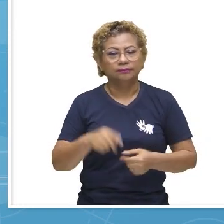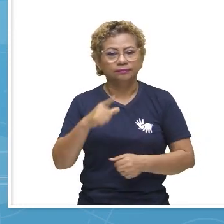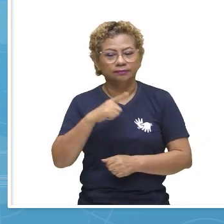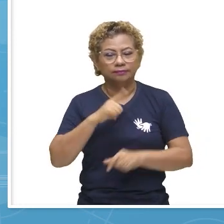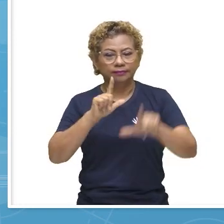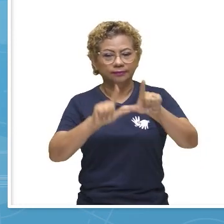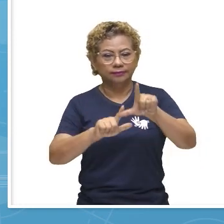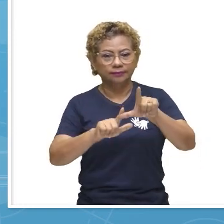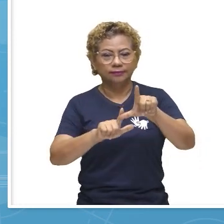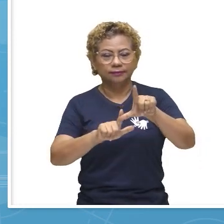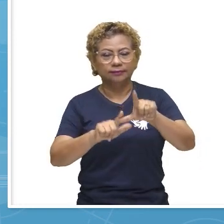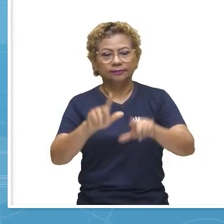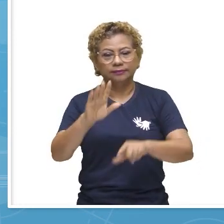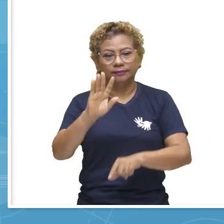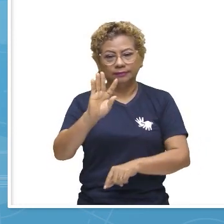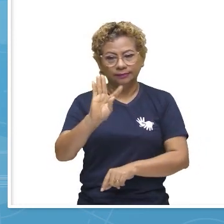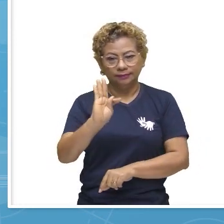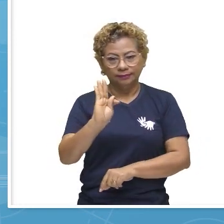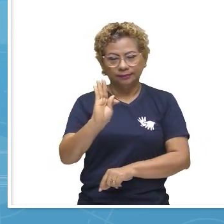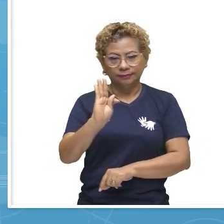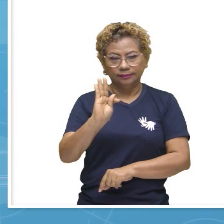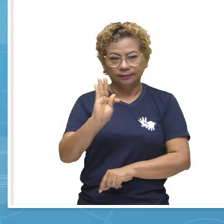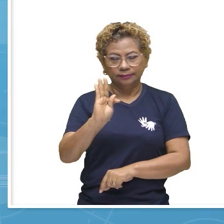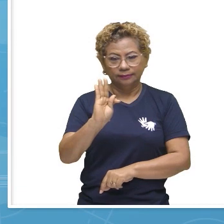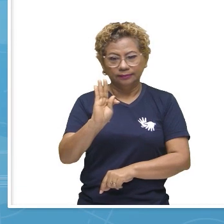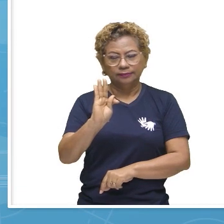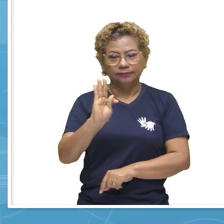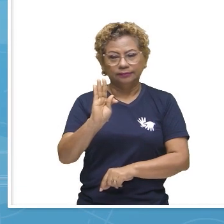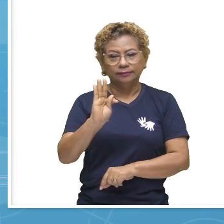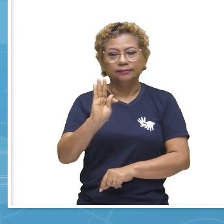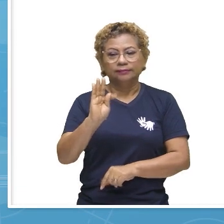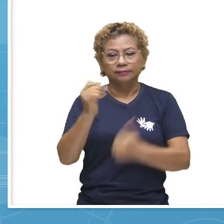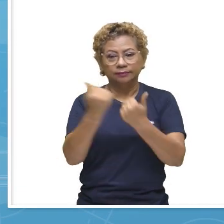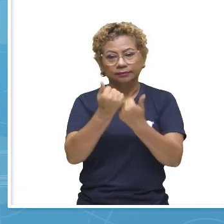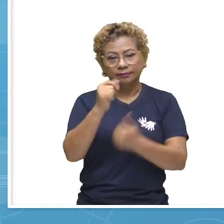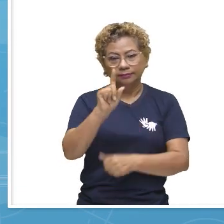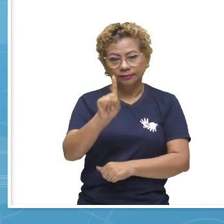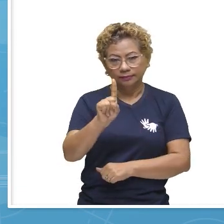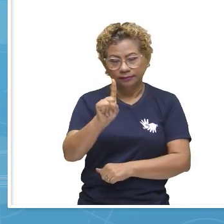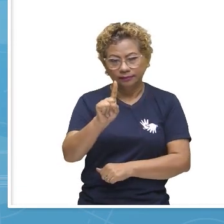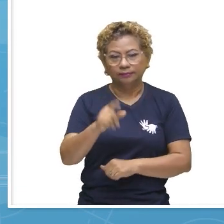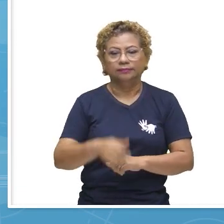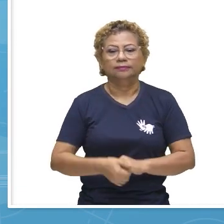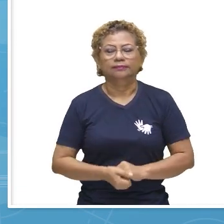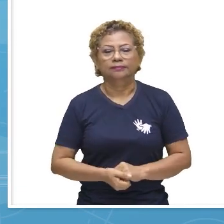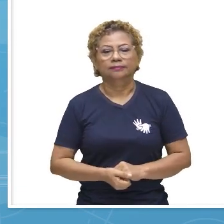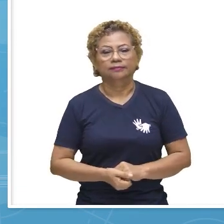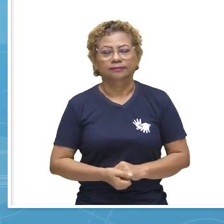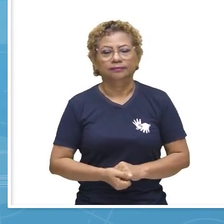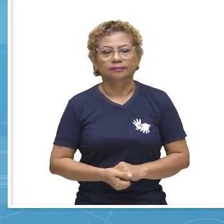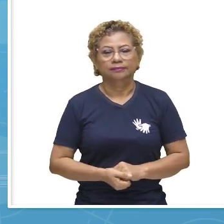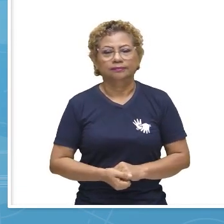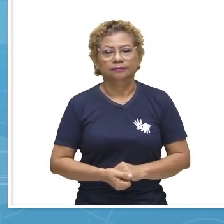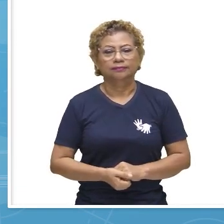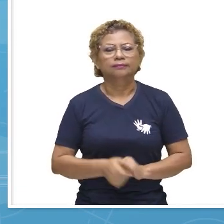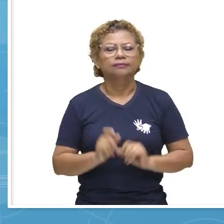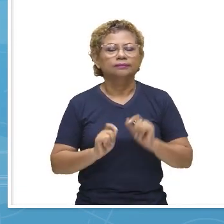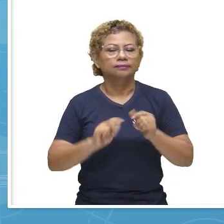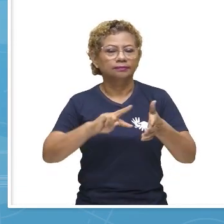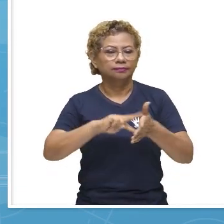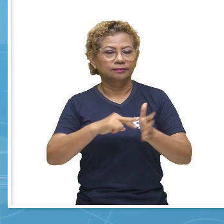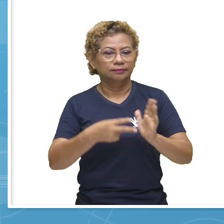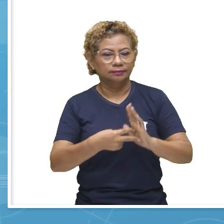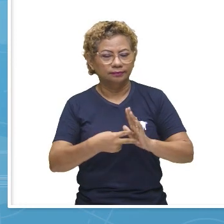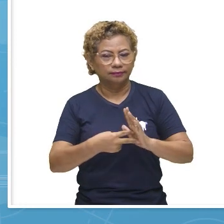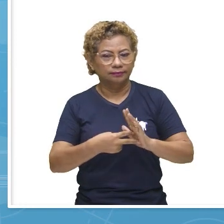aí. Esse T é o próprio 1, né? Se tem a letra T aí, significa que é